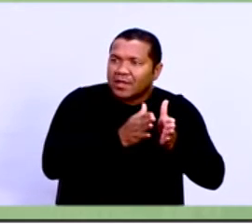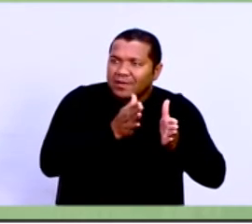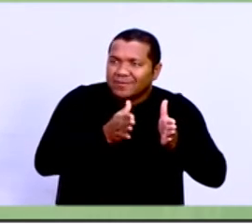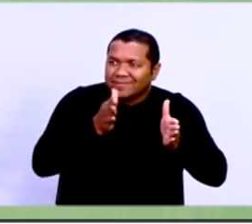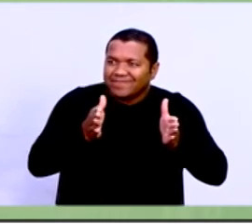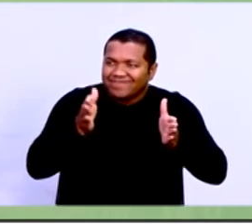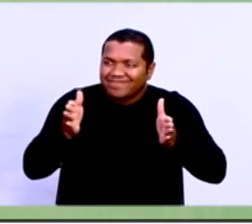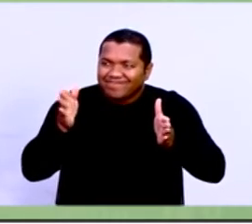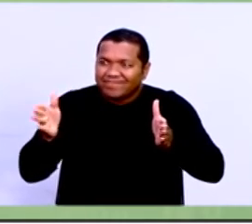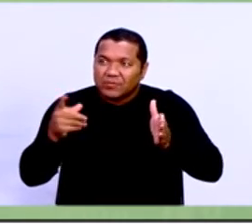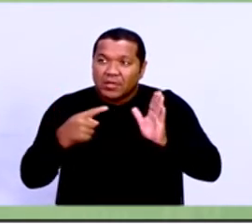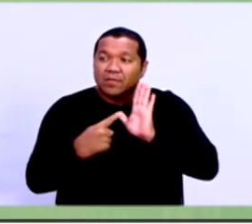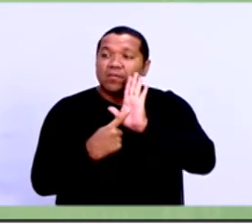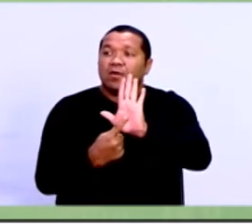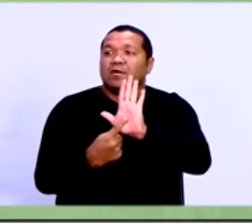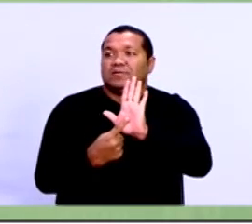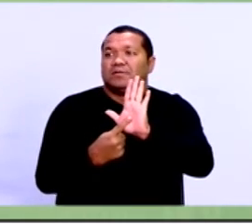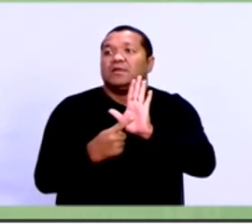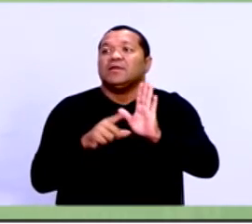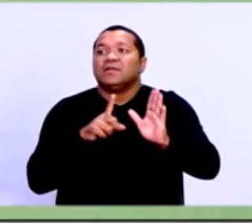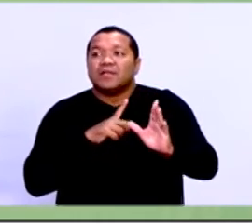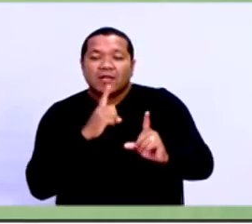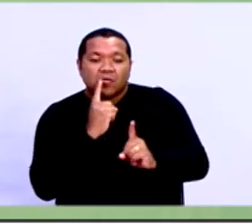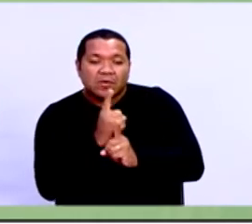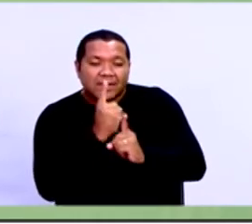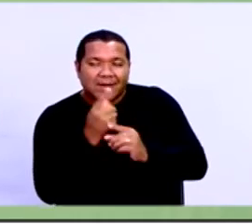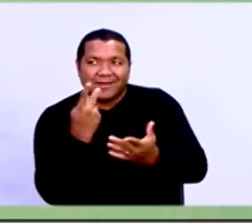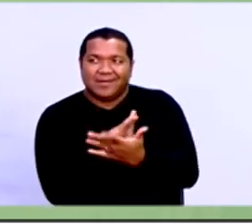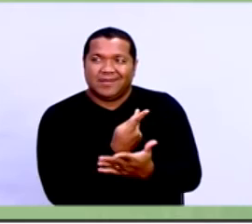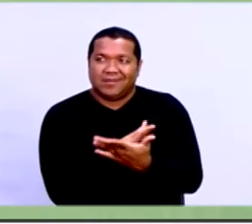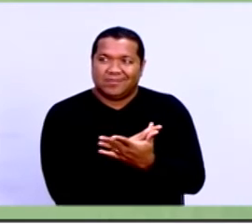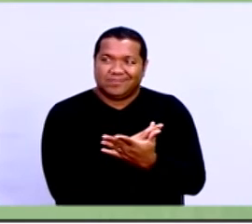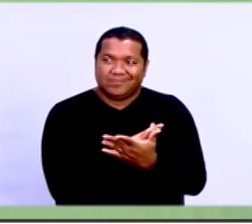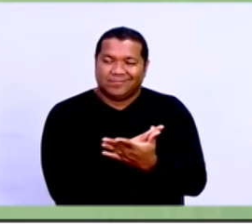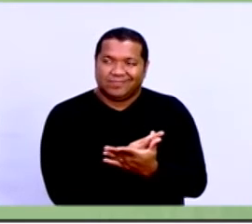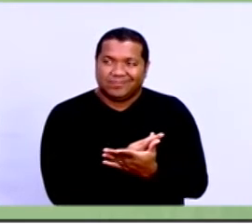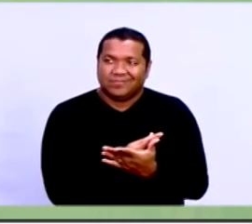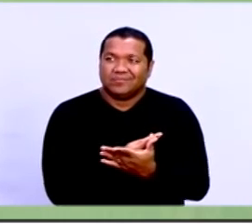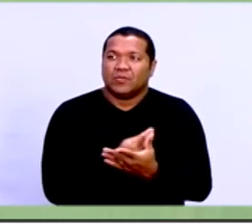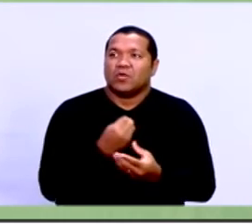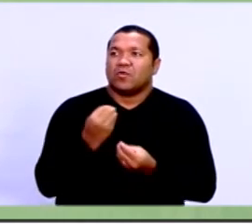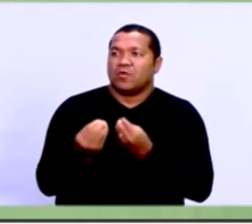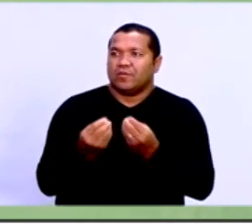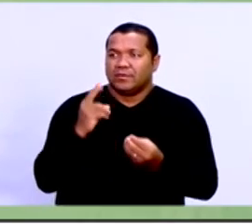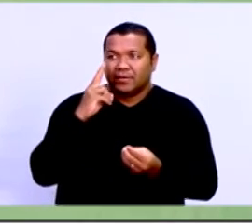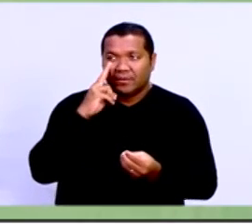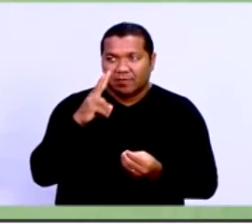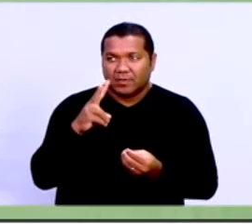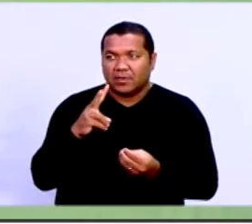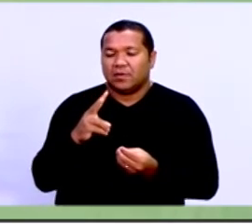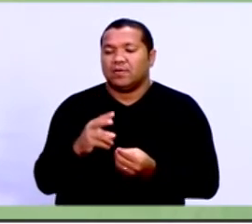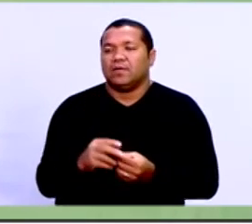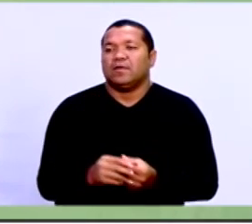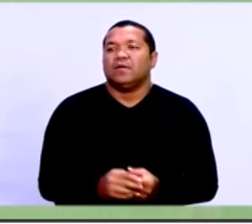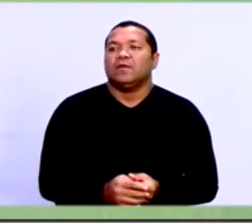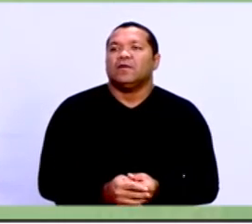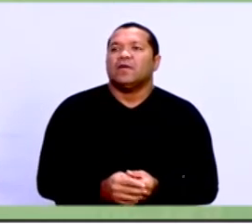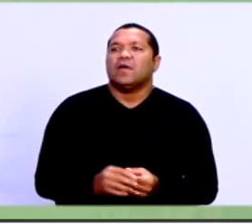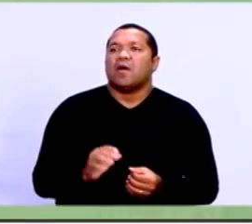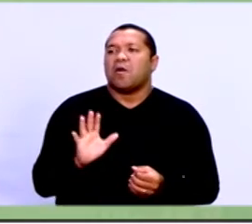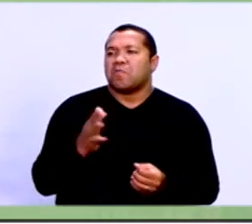todo meu script e sai procurando erros ele sai procurando erros como vocês já viram alguma coisa de de